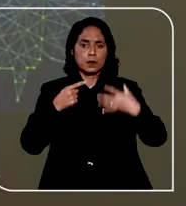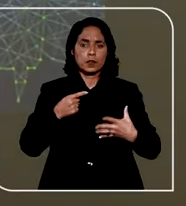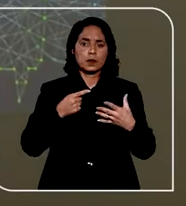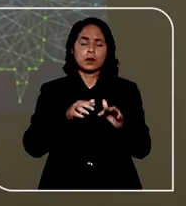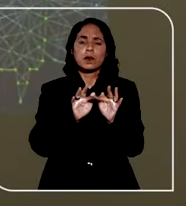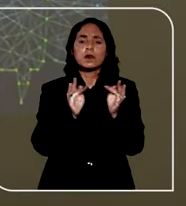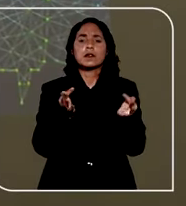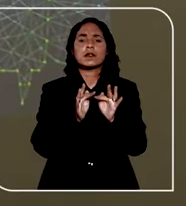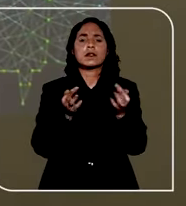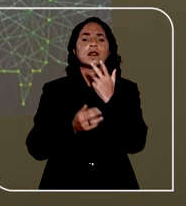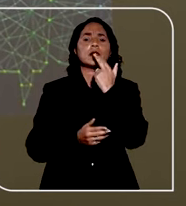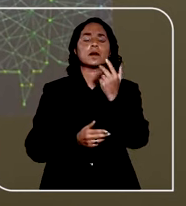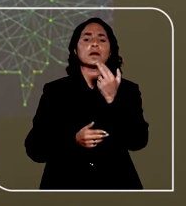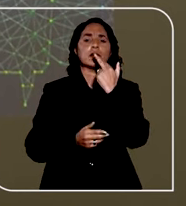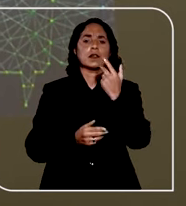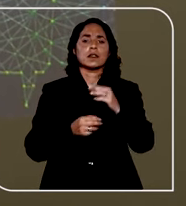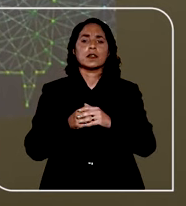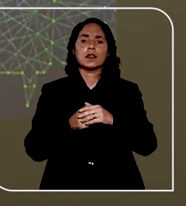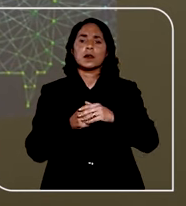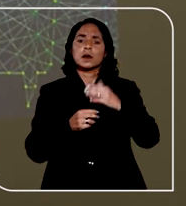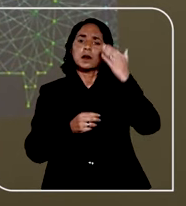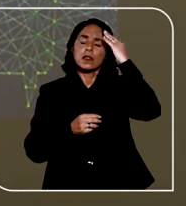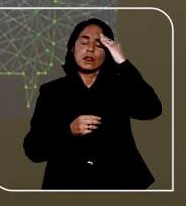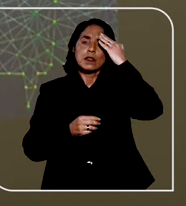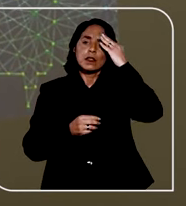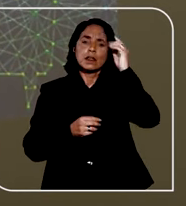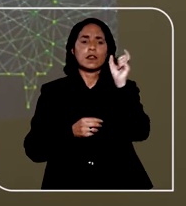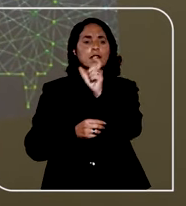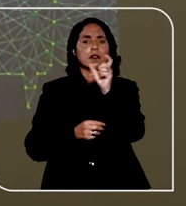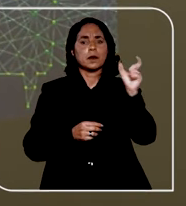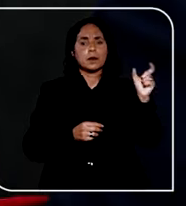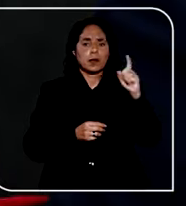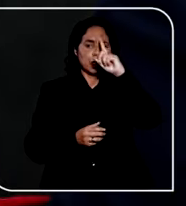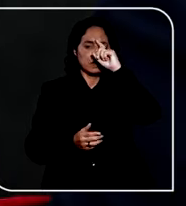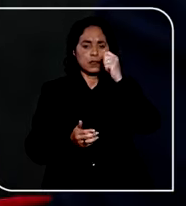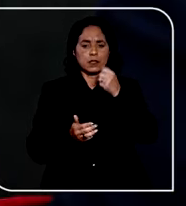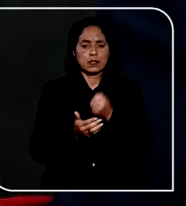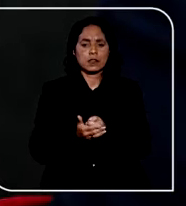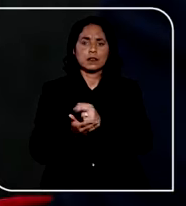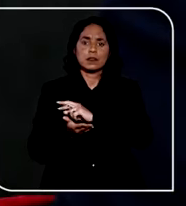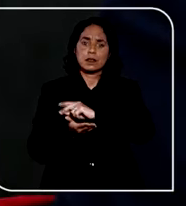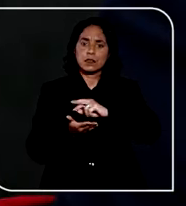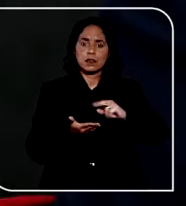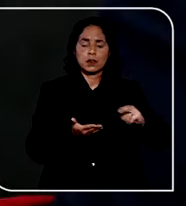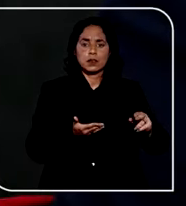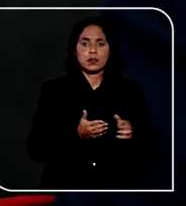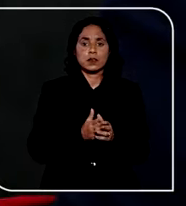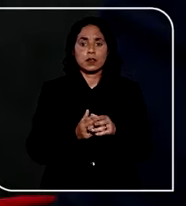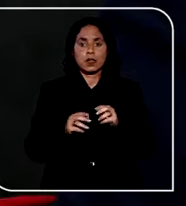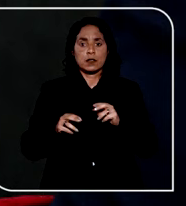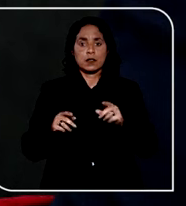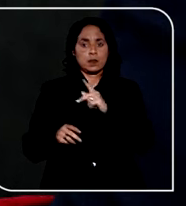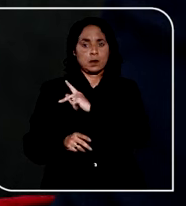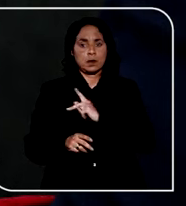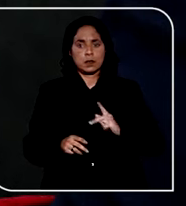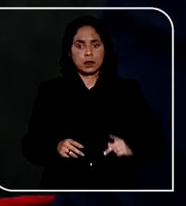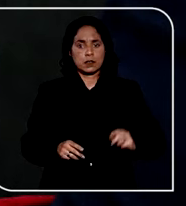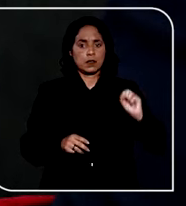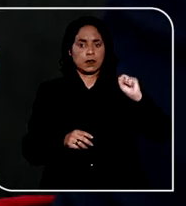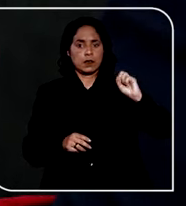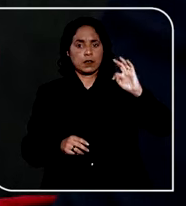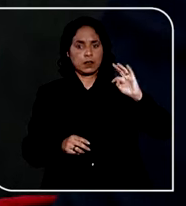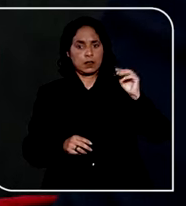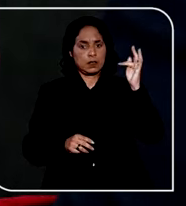compreensão da sociedade acerca de temas jurídicos e decisões judiciais e contou com a participação do presidente do STF